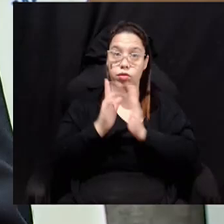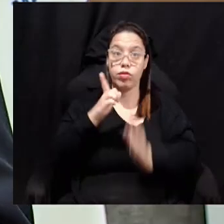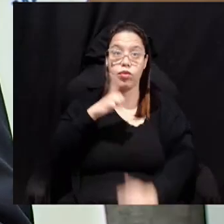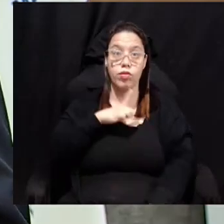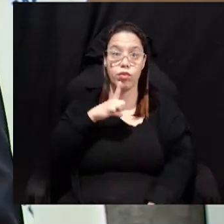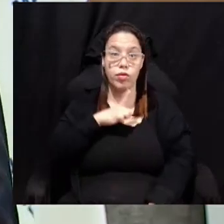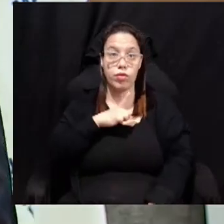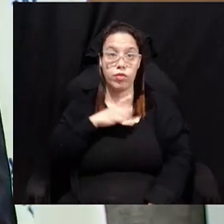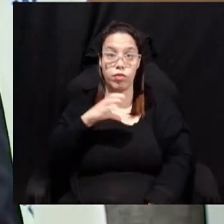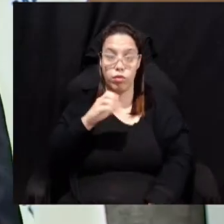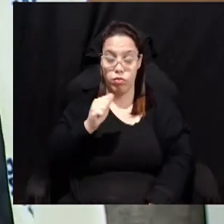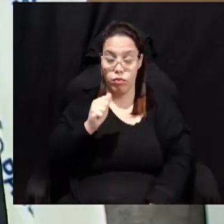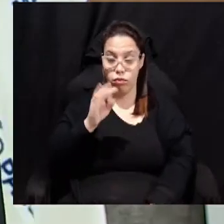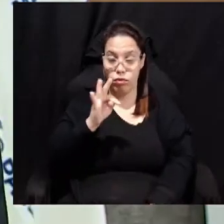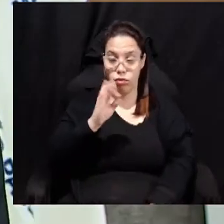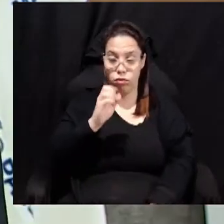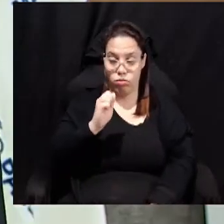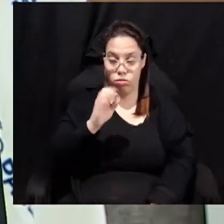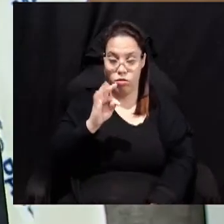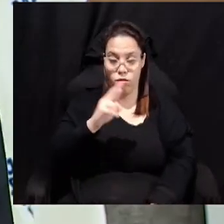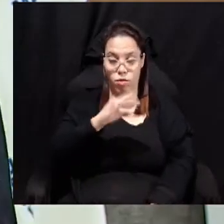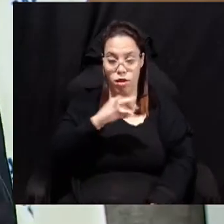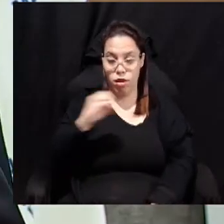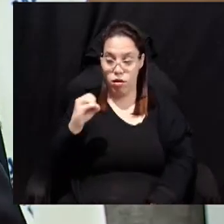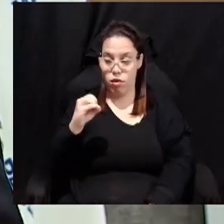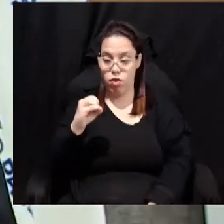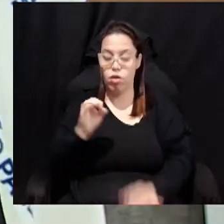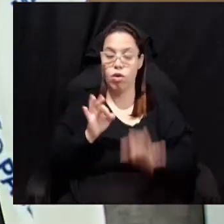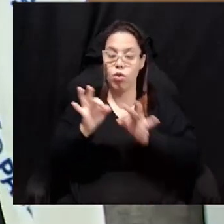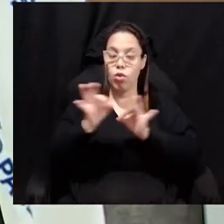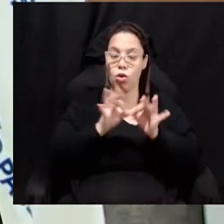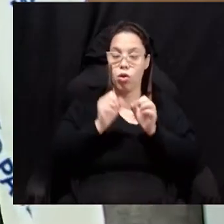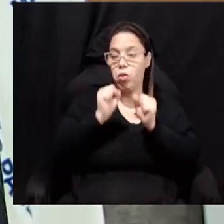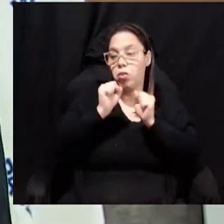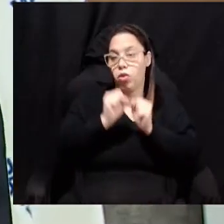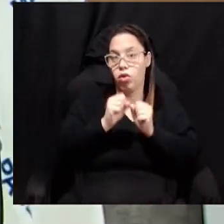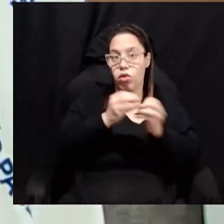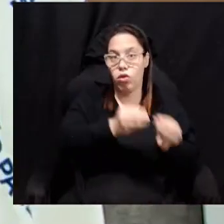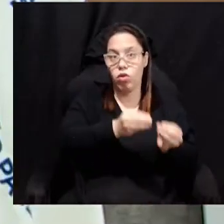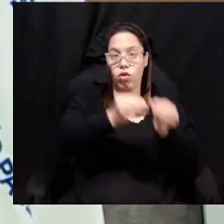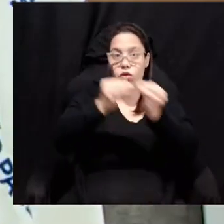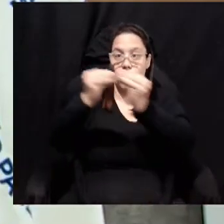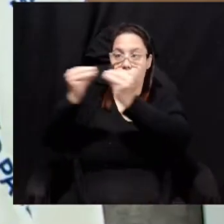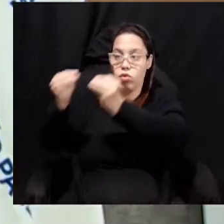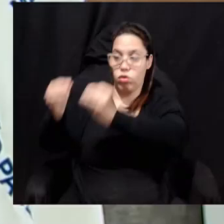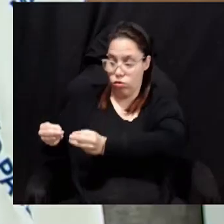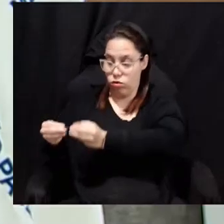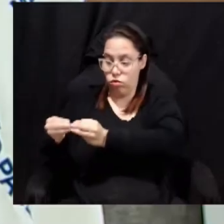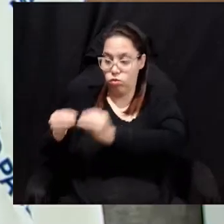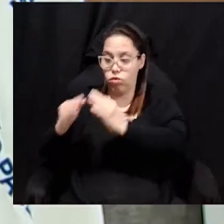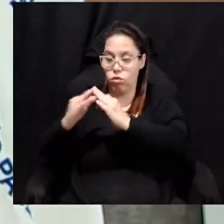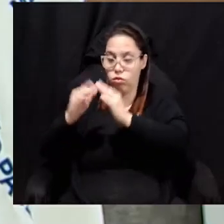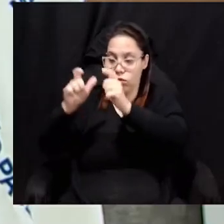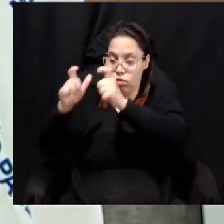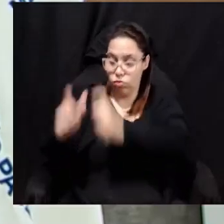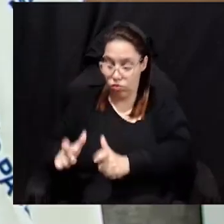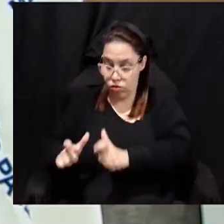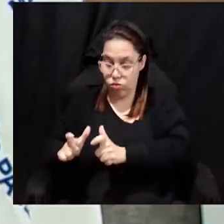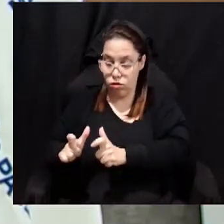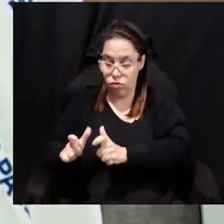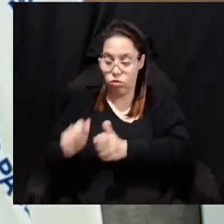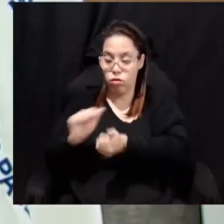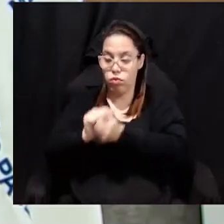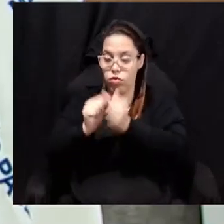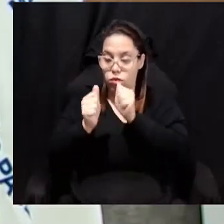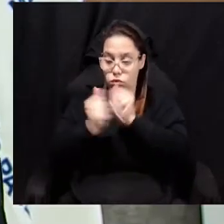catatreco. Com isso, a família pode se planejar, pode retirar os resíduos da sua casa, deixar no local adequado, onde